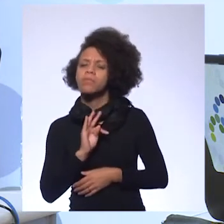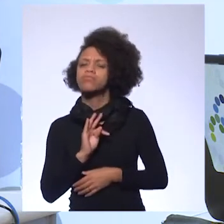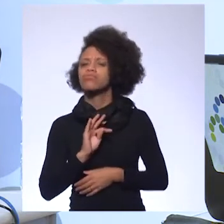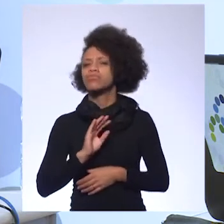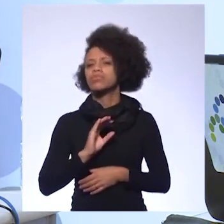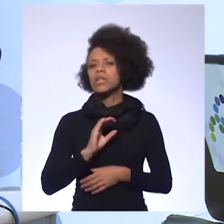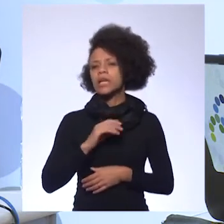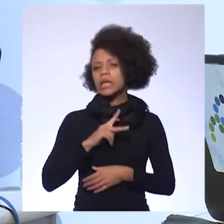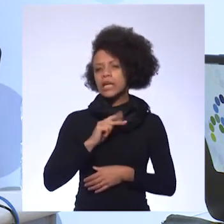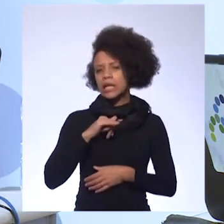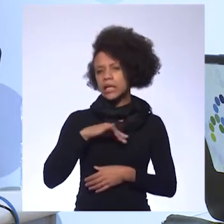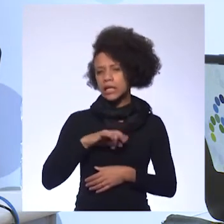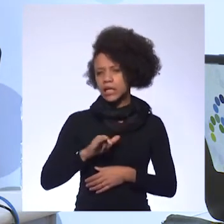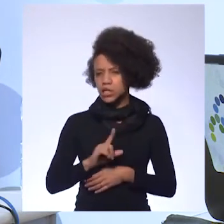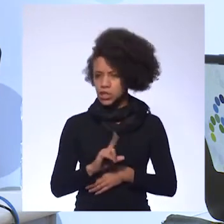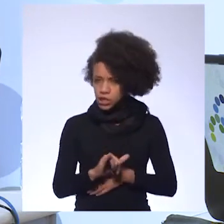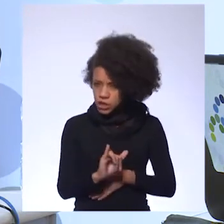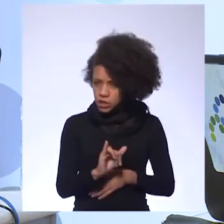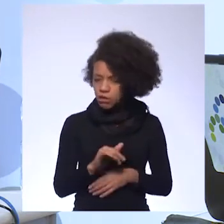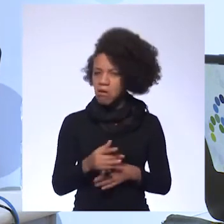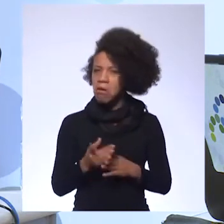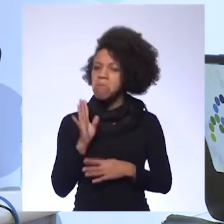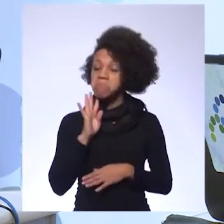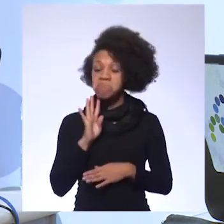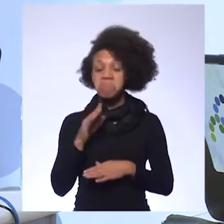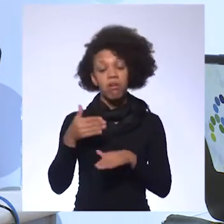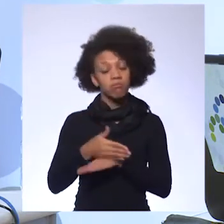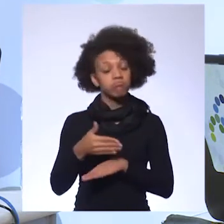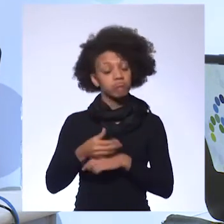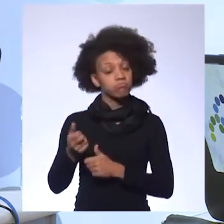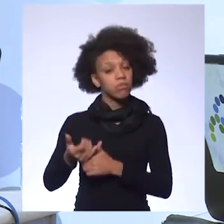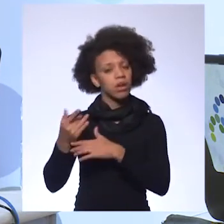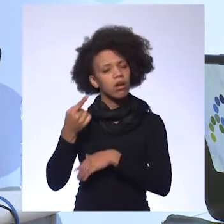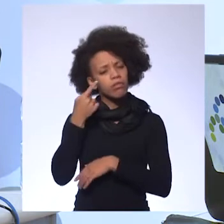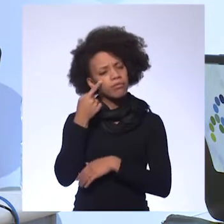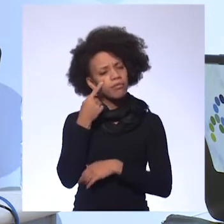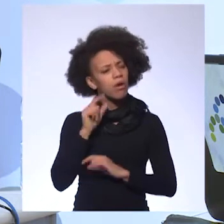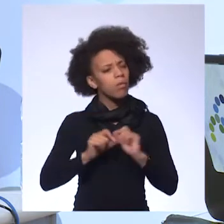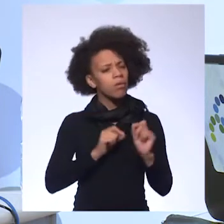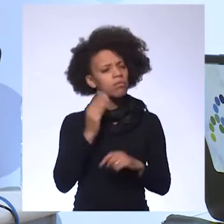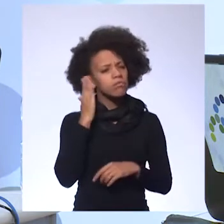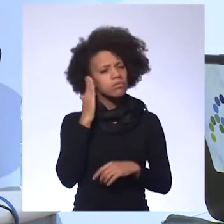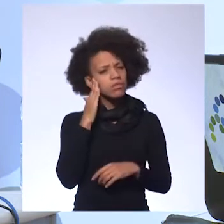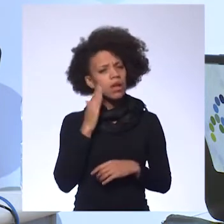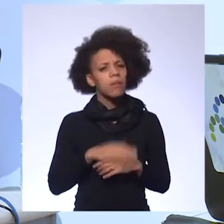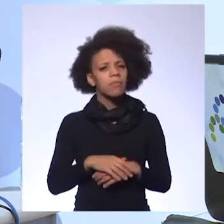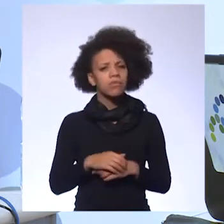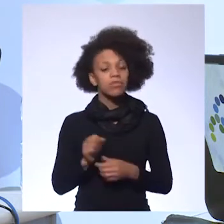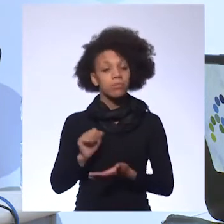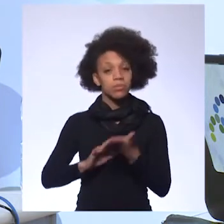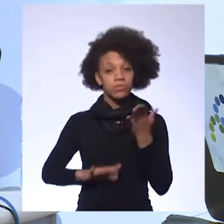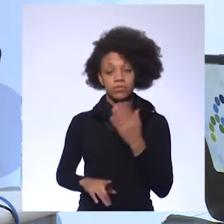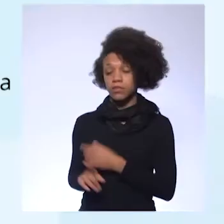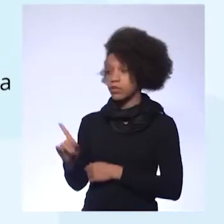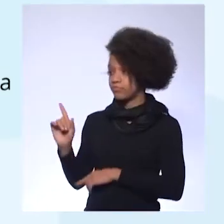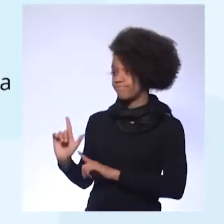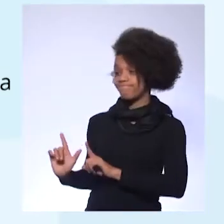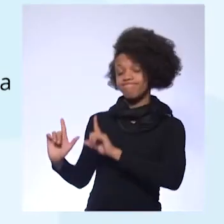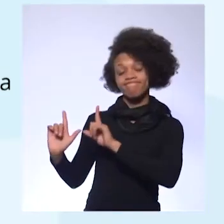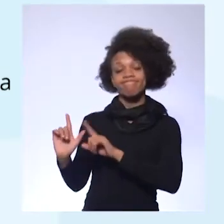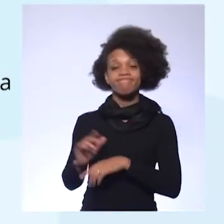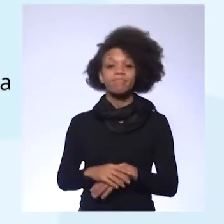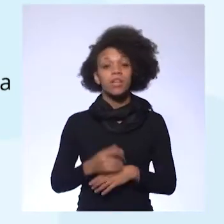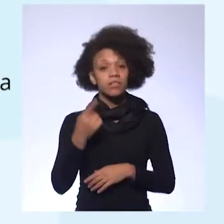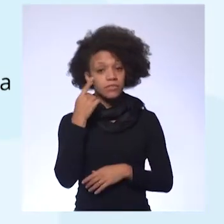participando bastante lá no chat, viu, professora Milene? Então, a gente quer ver o que eles sabem sobre essa questão que está na tela agora para vocês e vamos